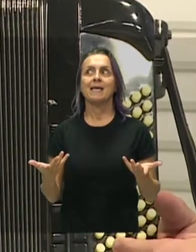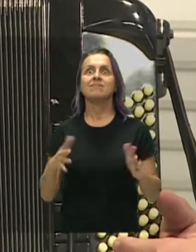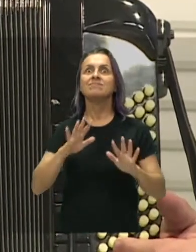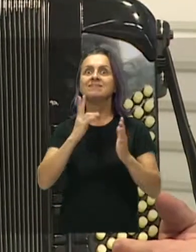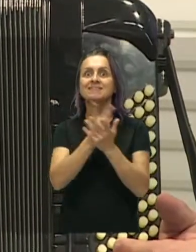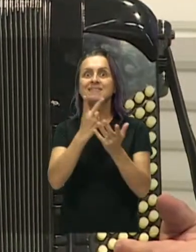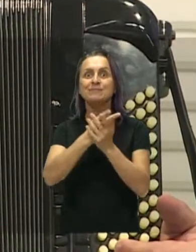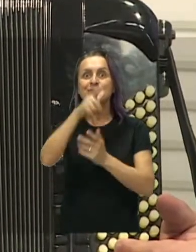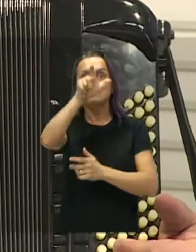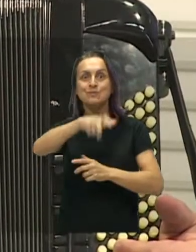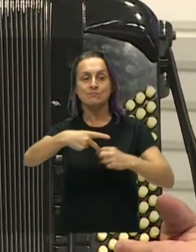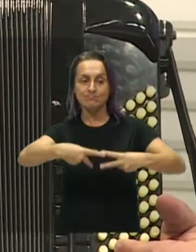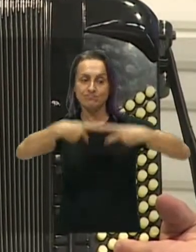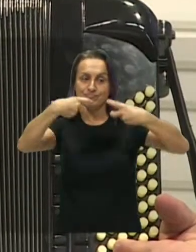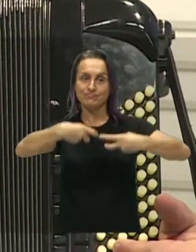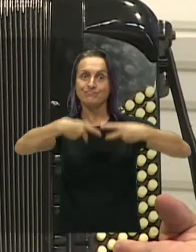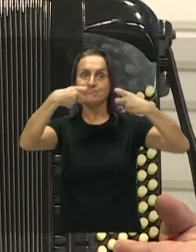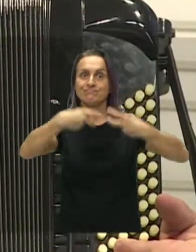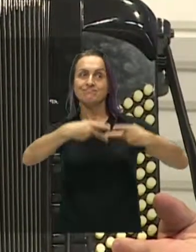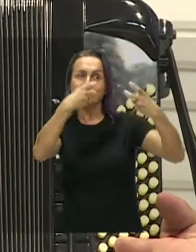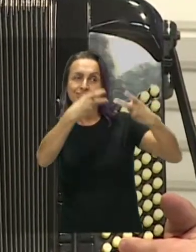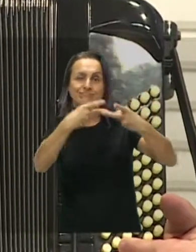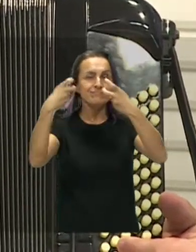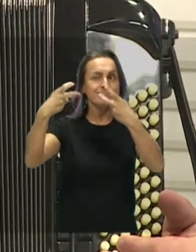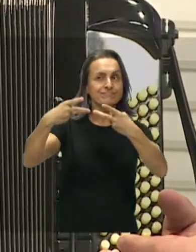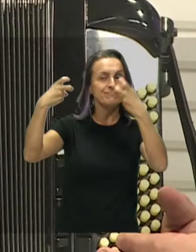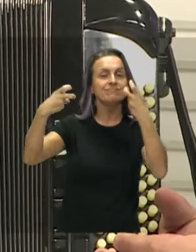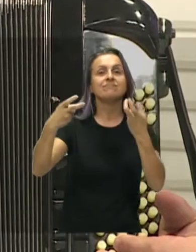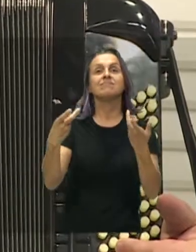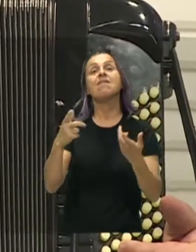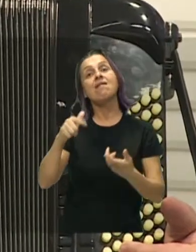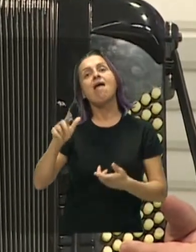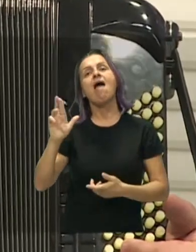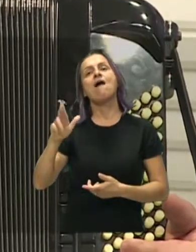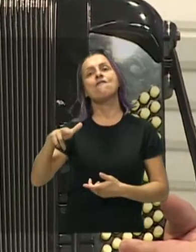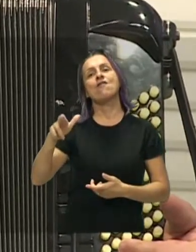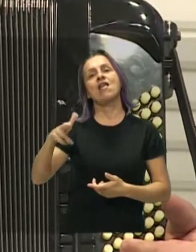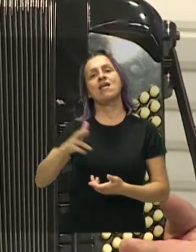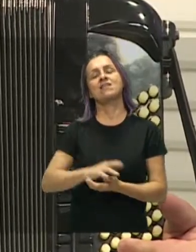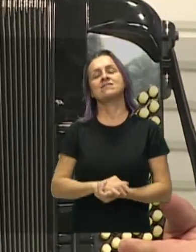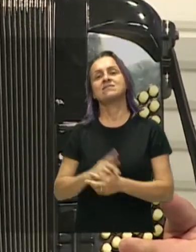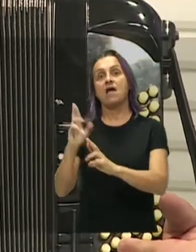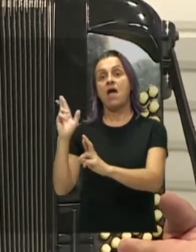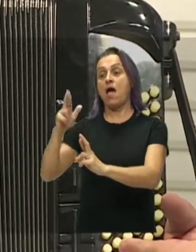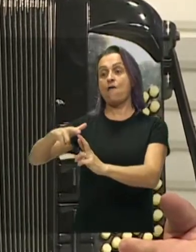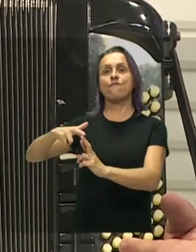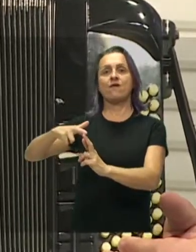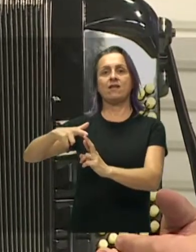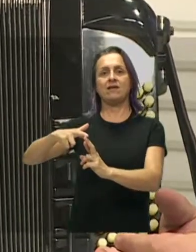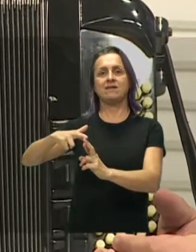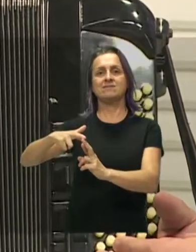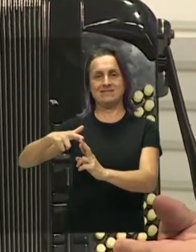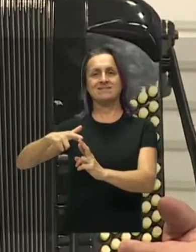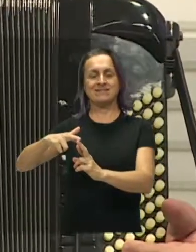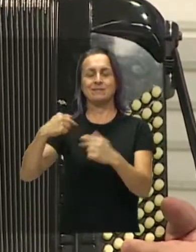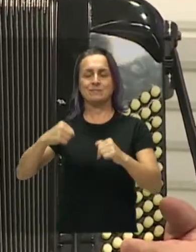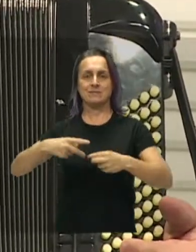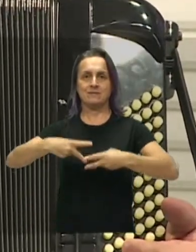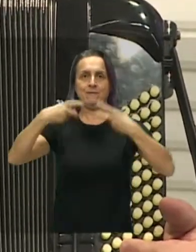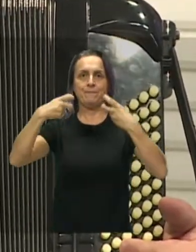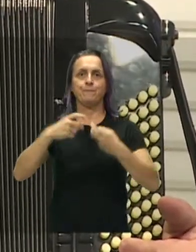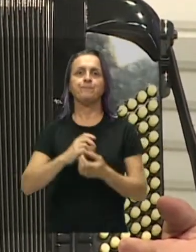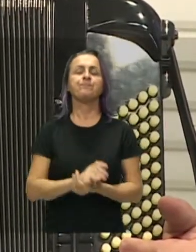observado, né? E querendo ou não, a gente se torna referencial. Tenho certeza e tenho observado